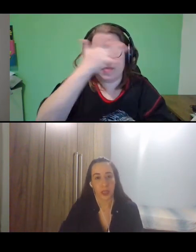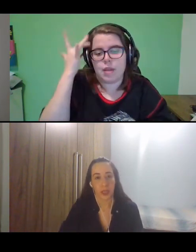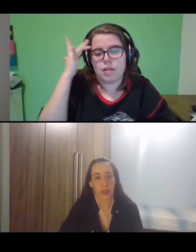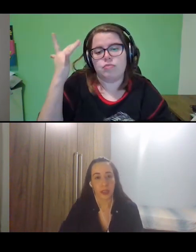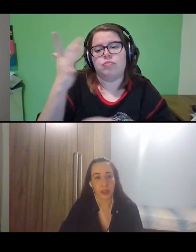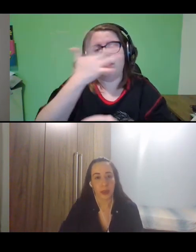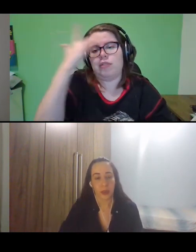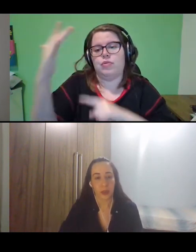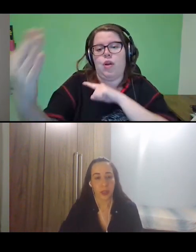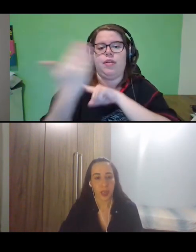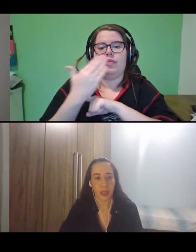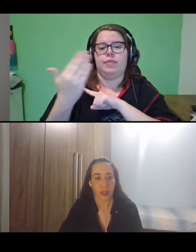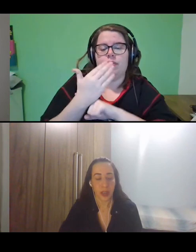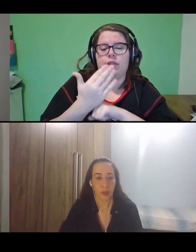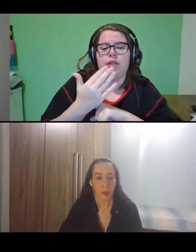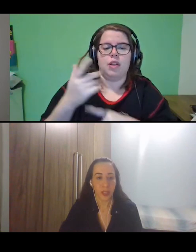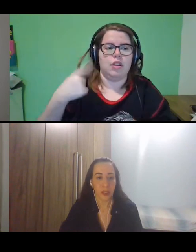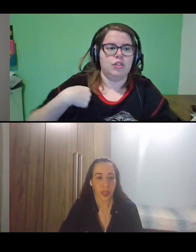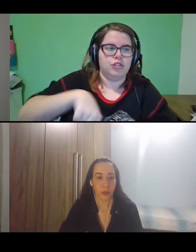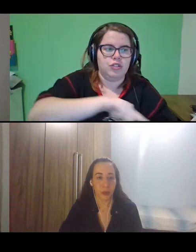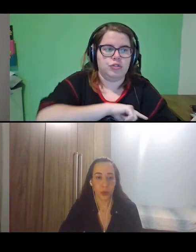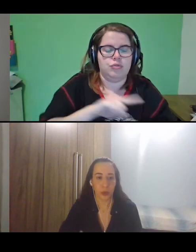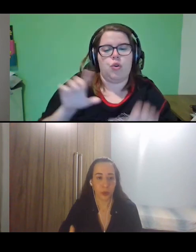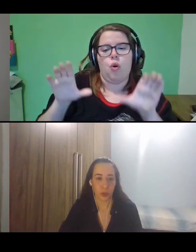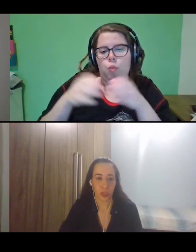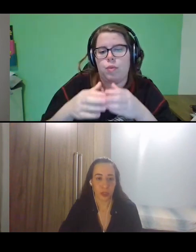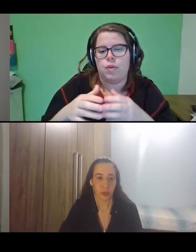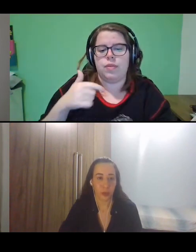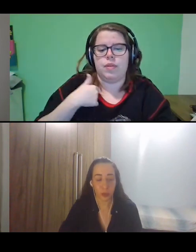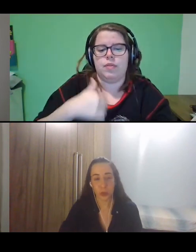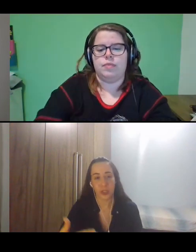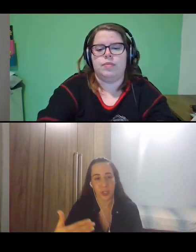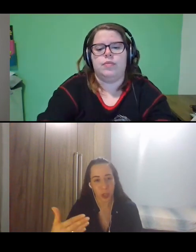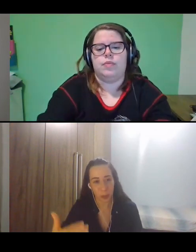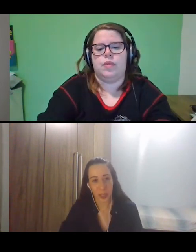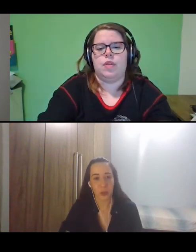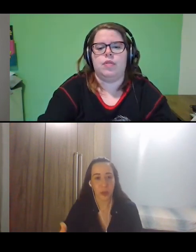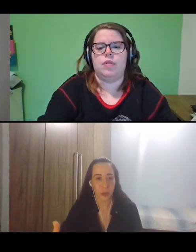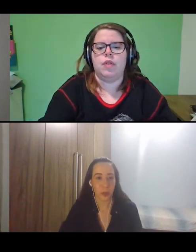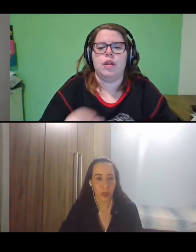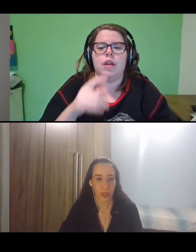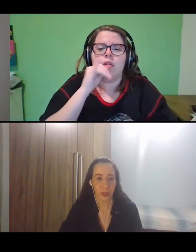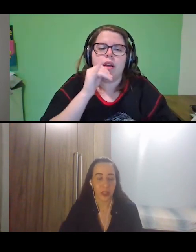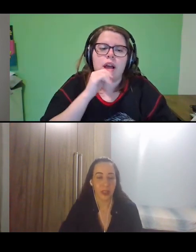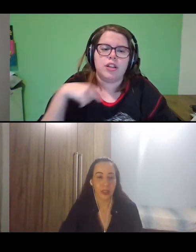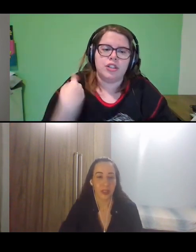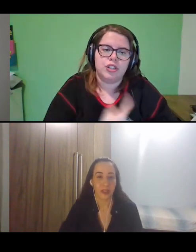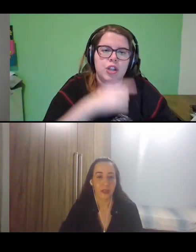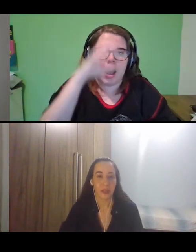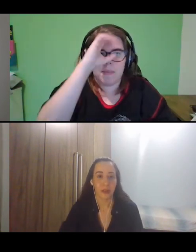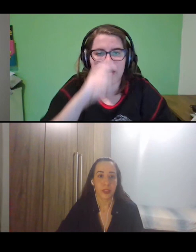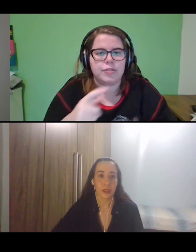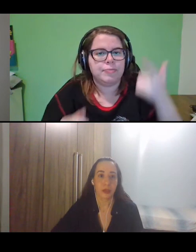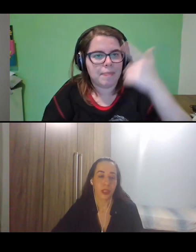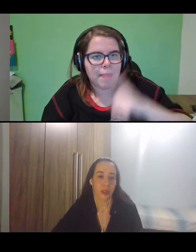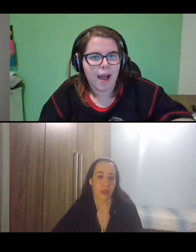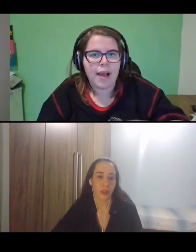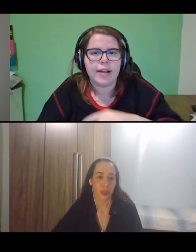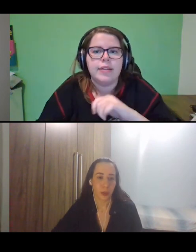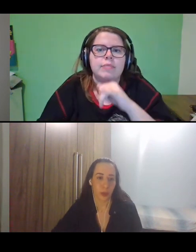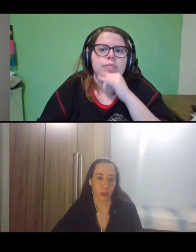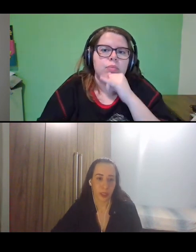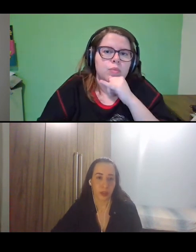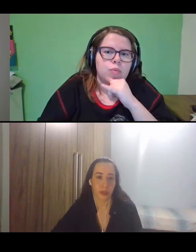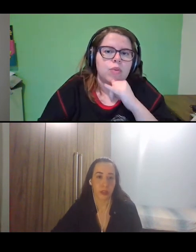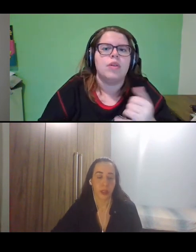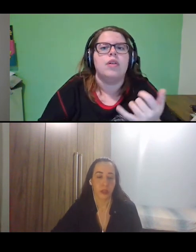ajudando. E aí, dentro das comunidades, é um aprendizado todos os dias. Em todos os dias a gente aprende mais um pouquinho, né? Então, isso